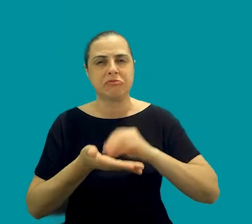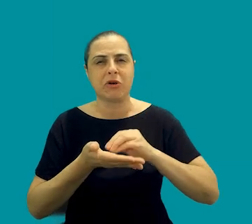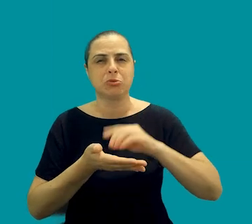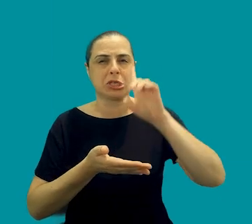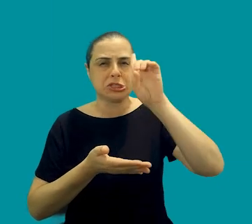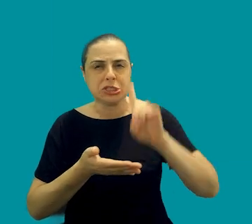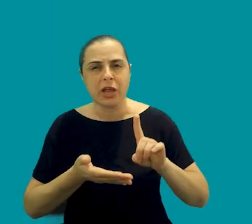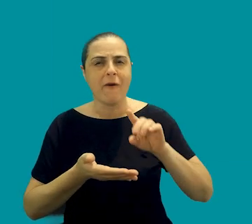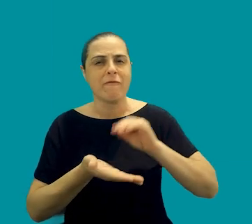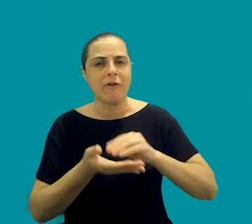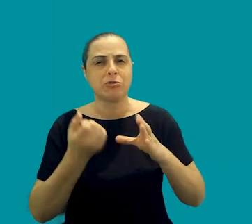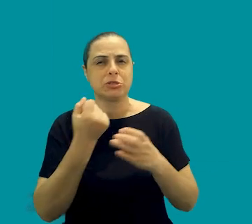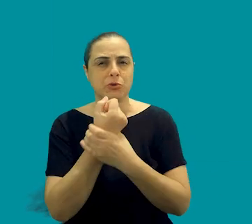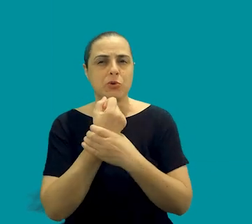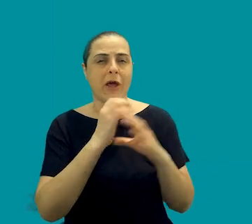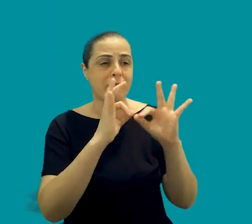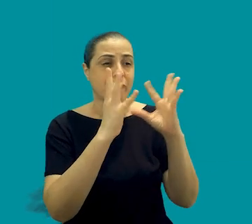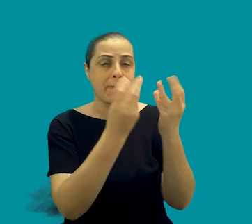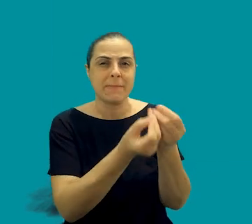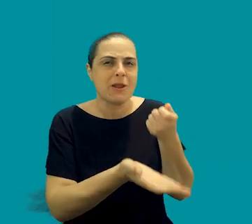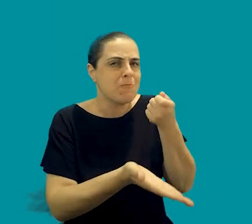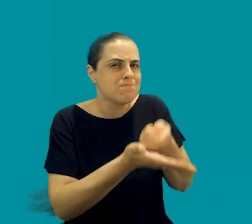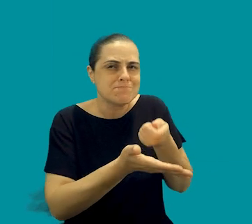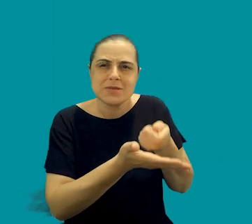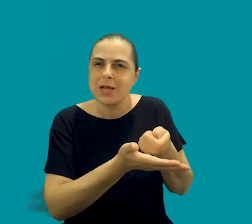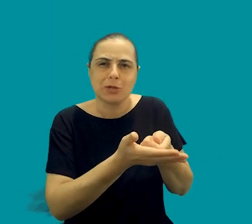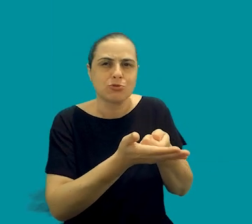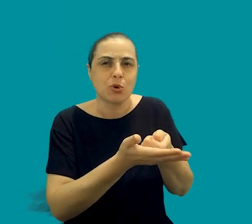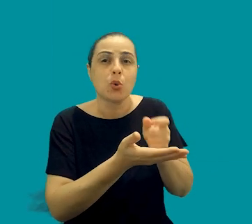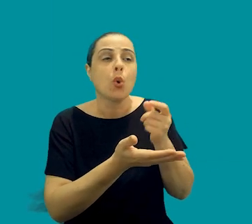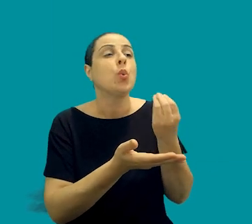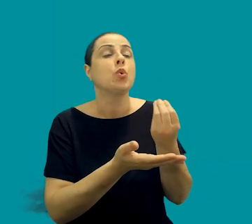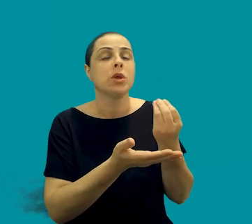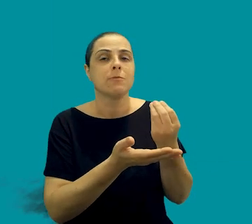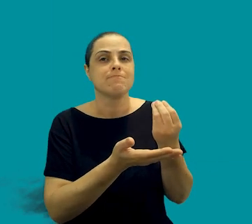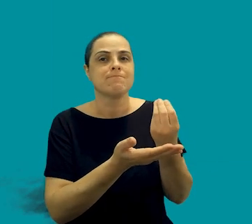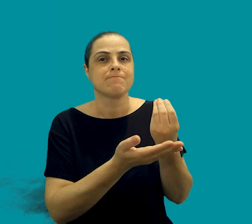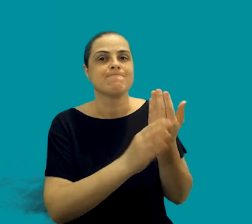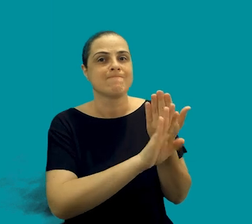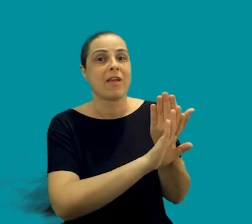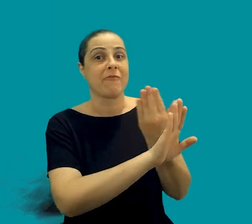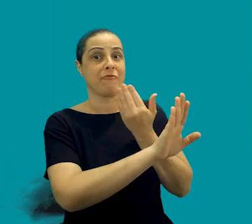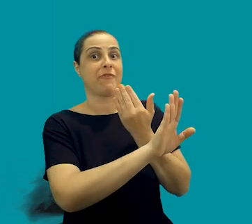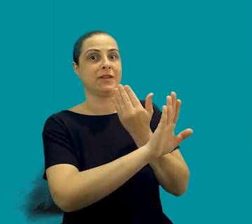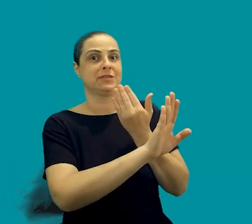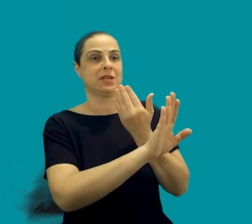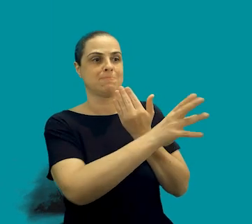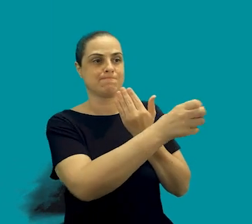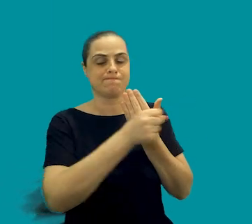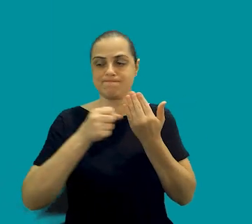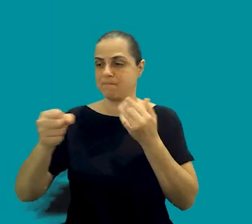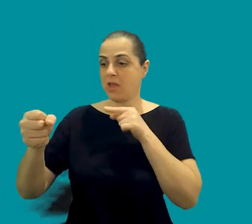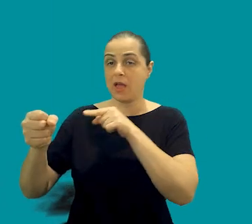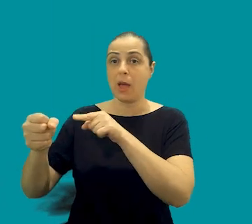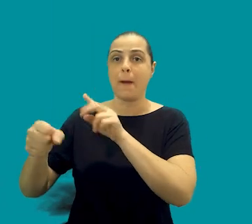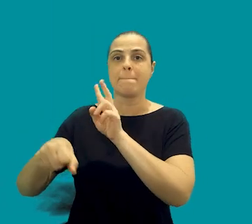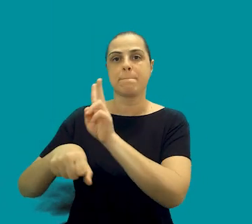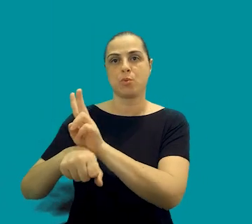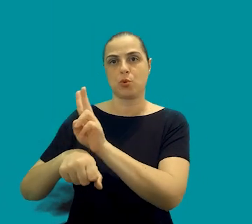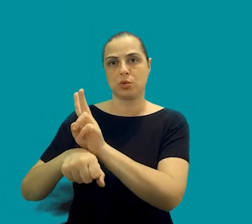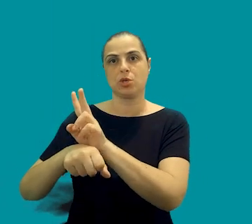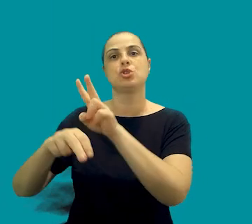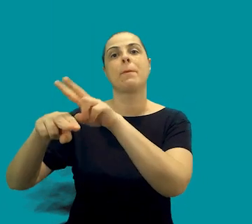como necessidade esse afastamento da família. Eles são afastados para protegê-los. Então, como medida de proteção, eles